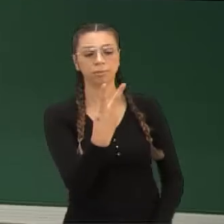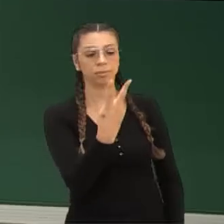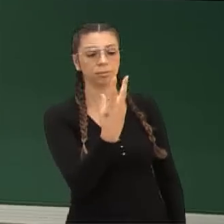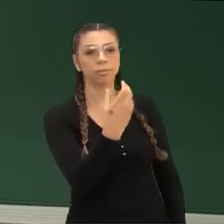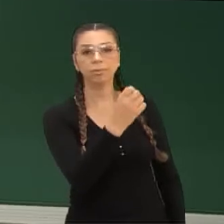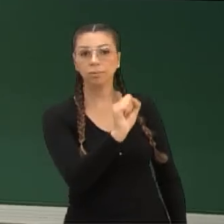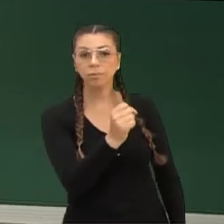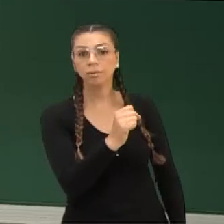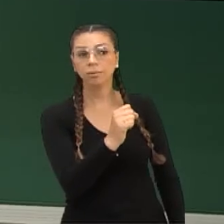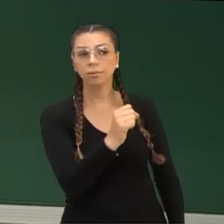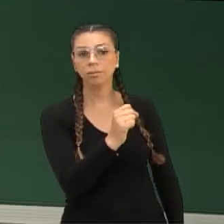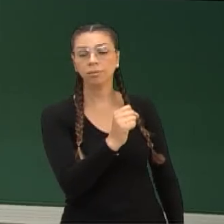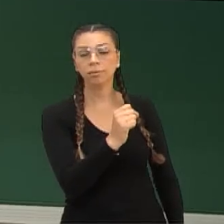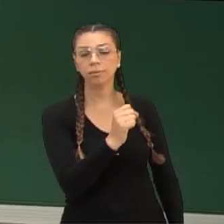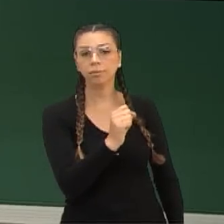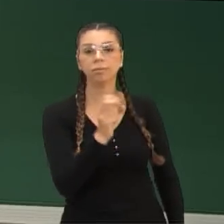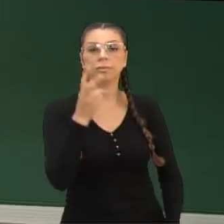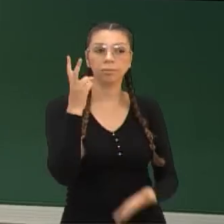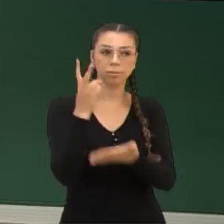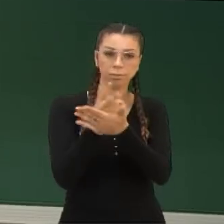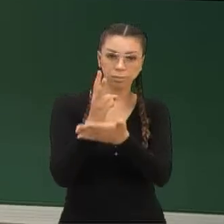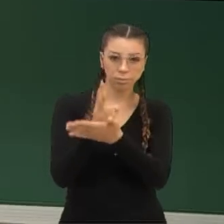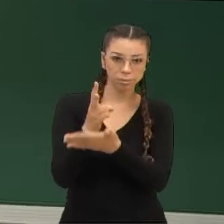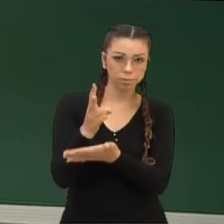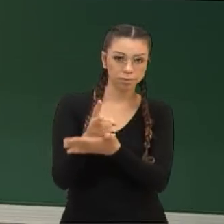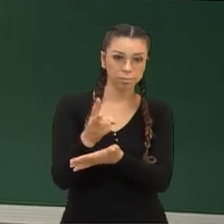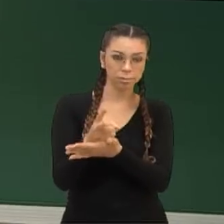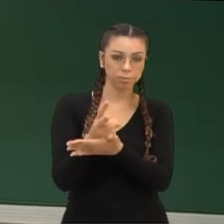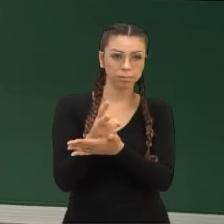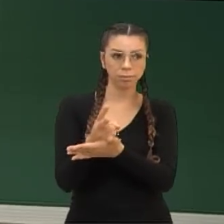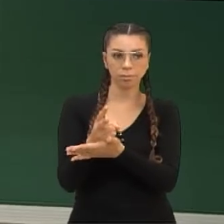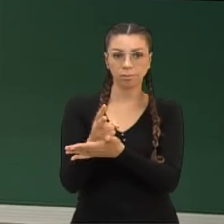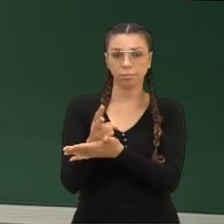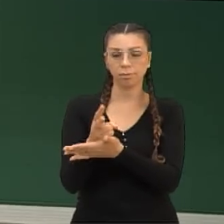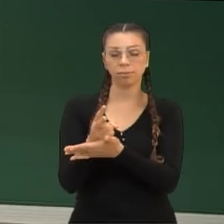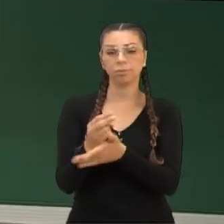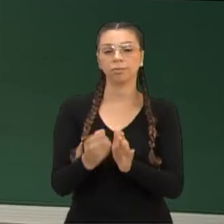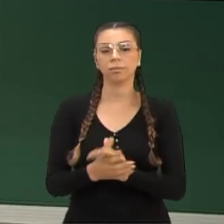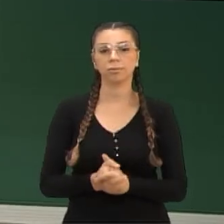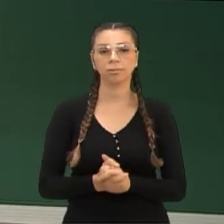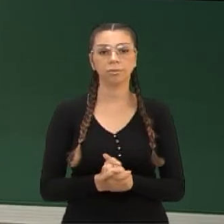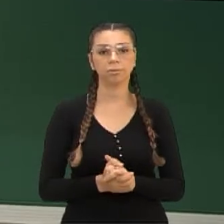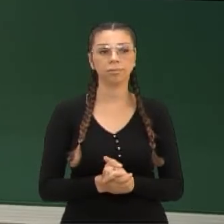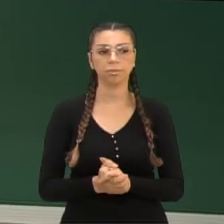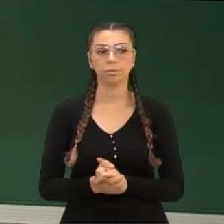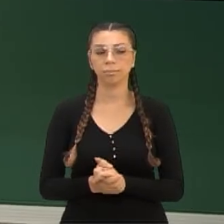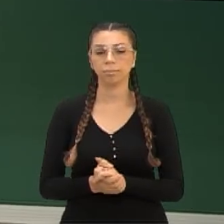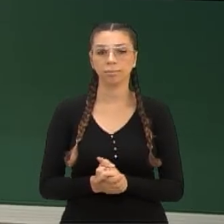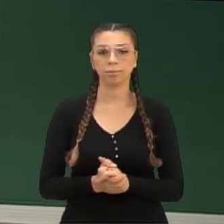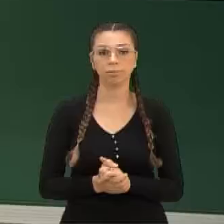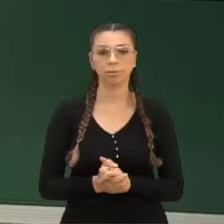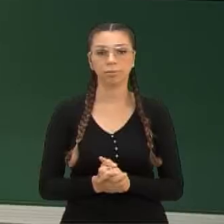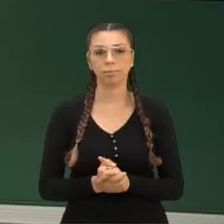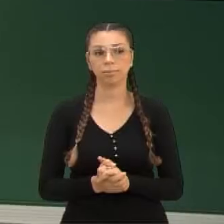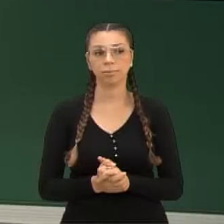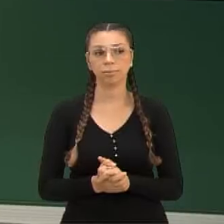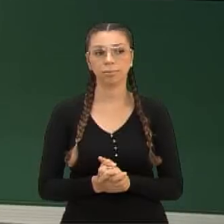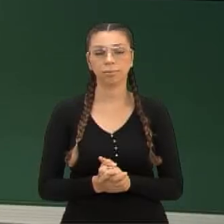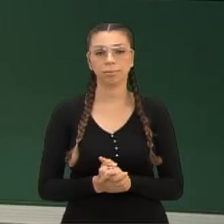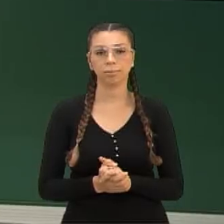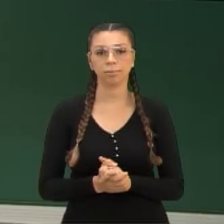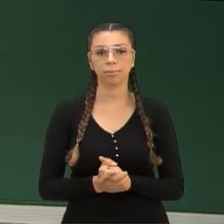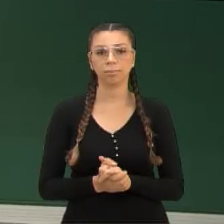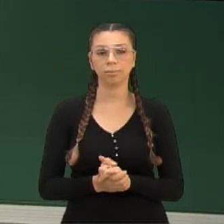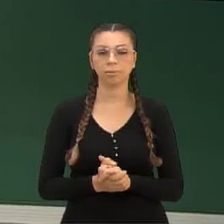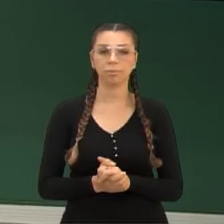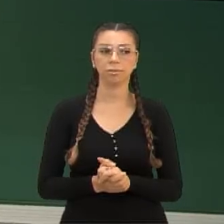28. Vou continuar aqui para a casinha dos centésimos. Vai ficar apertado aqui, mas eu acho que dá para